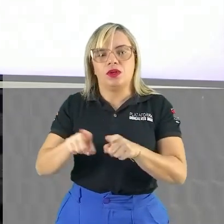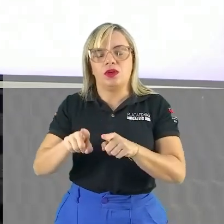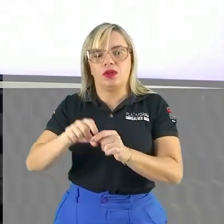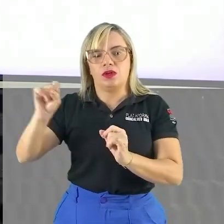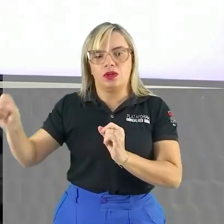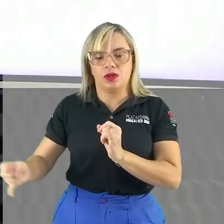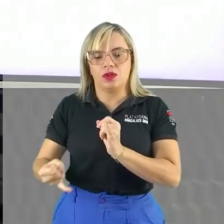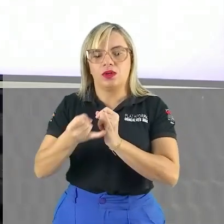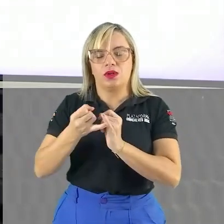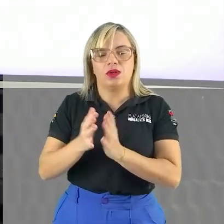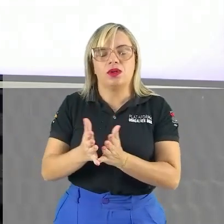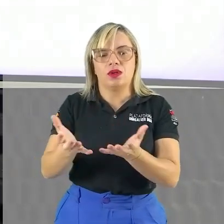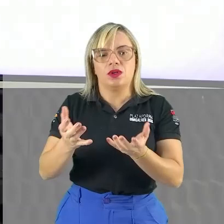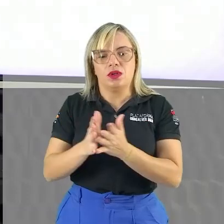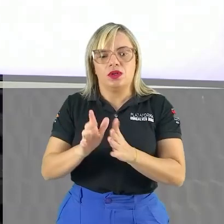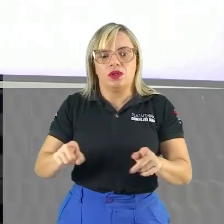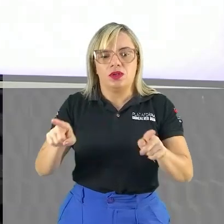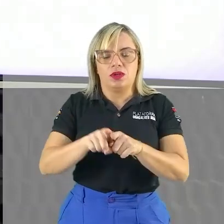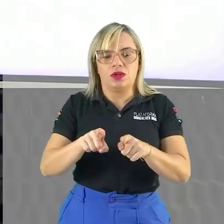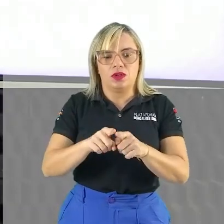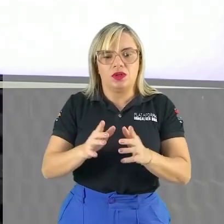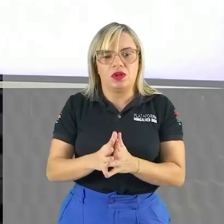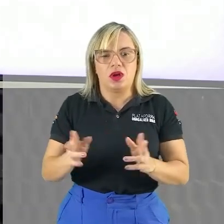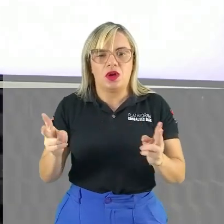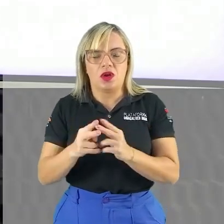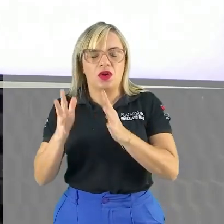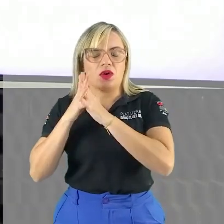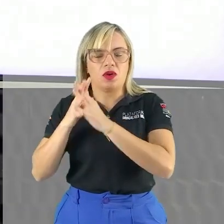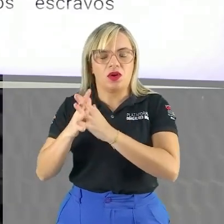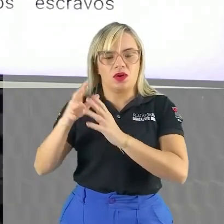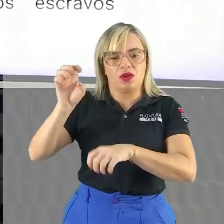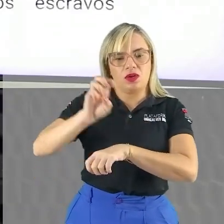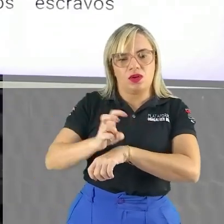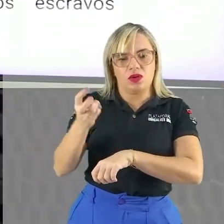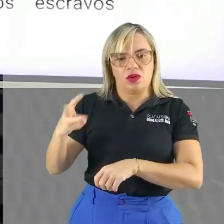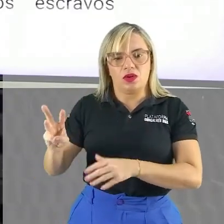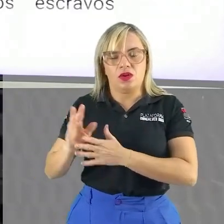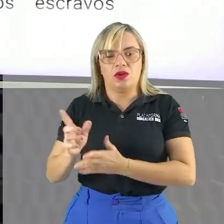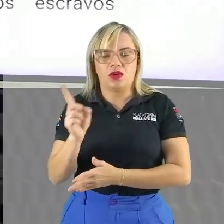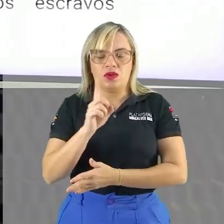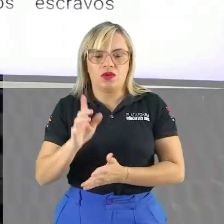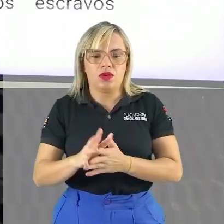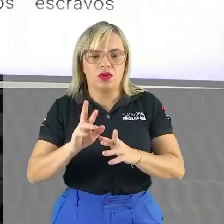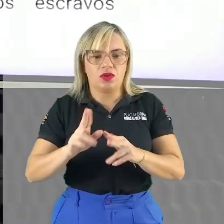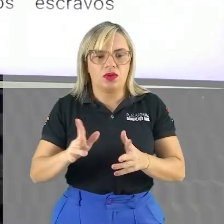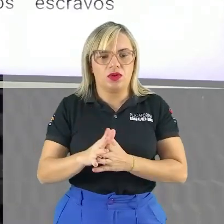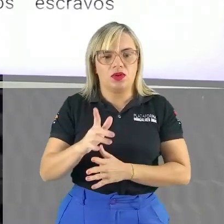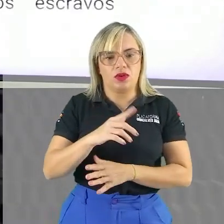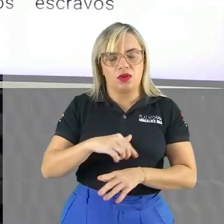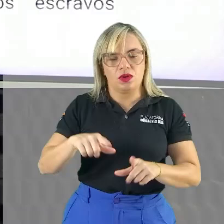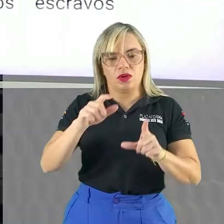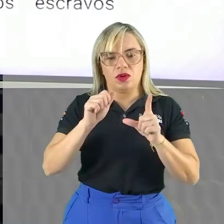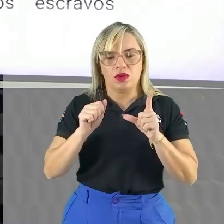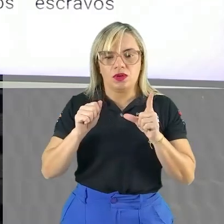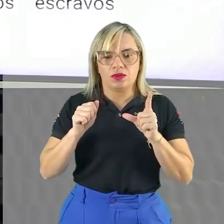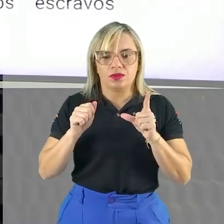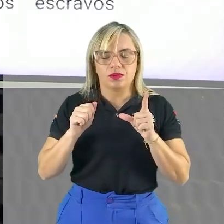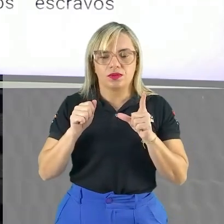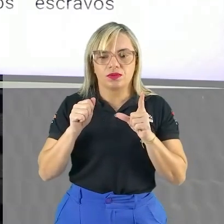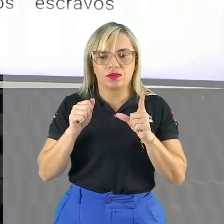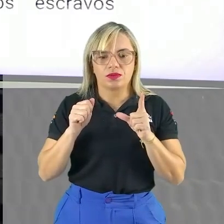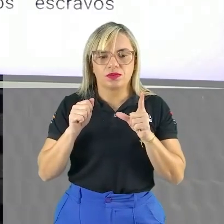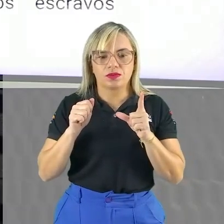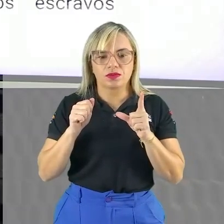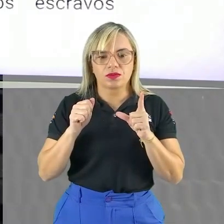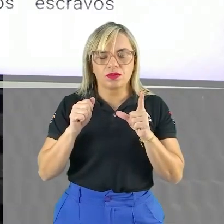lado, puxar. Por isso que esses conflitos aconteceram, aqui no Maranhão não foi diferente. Então, letra A, os jesuítas não se apossavam